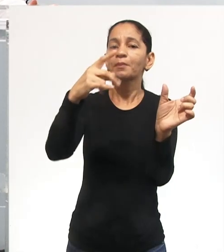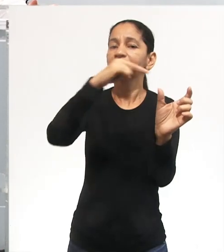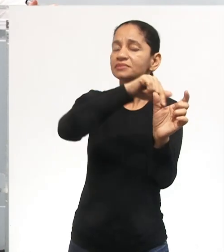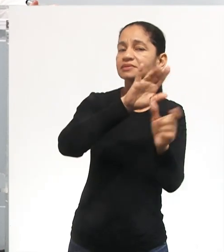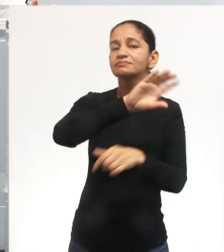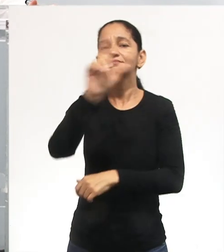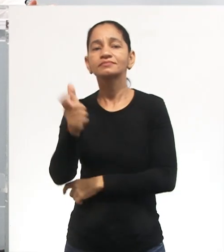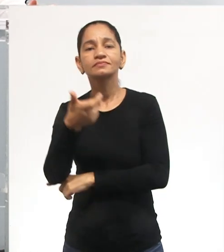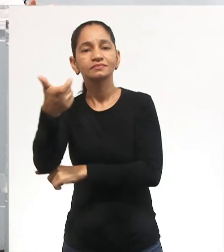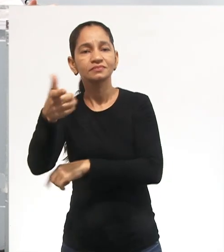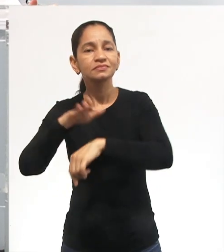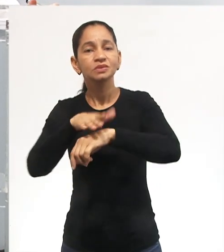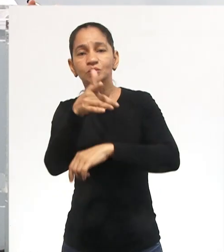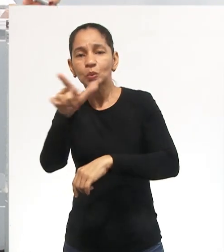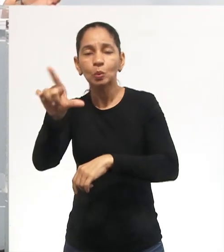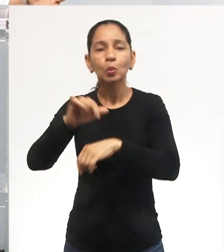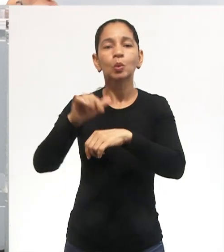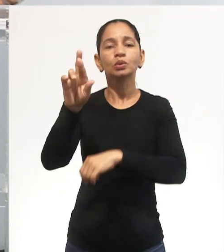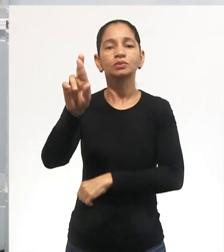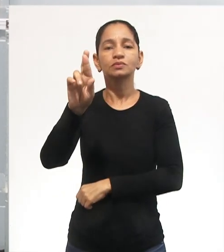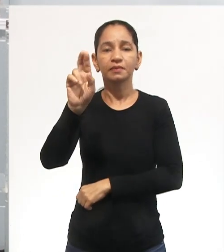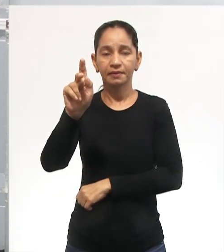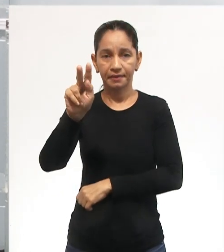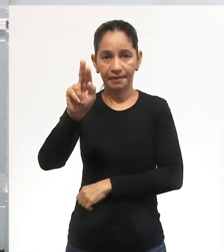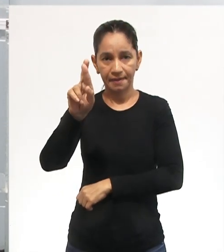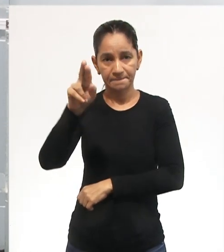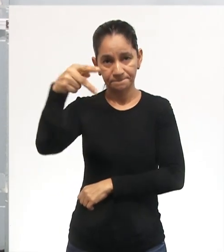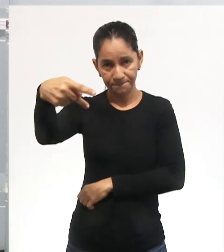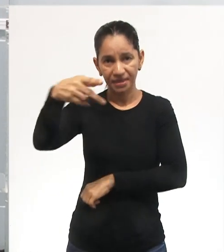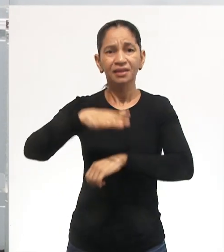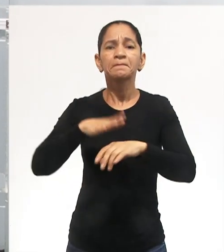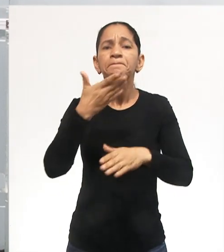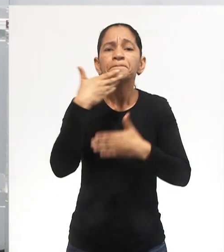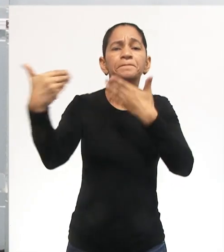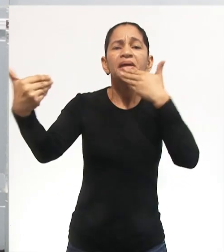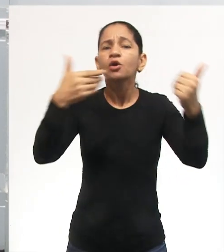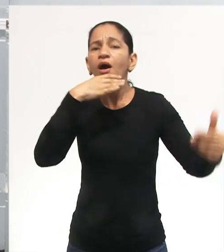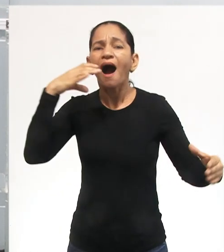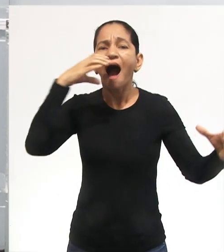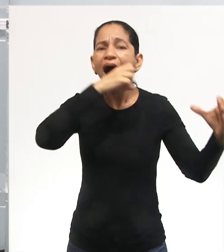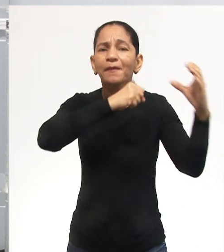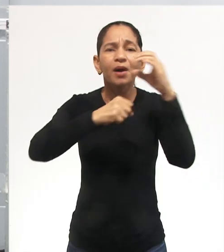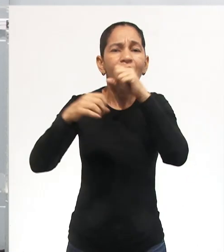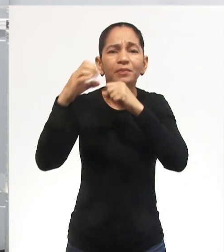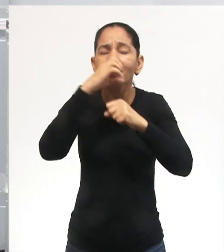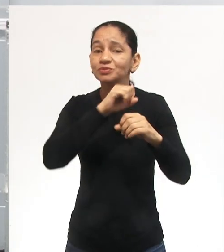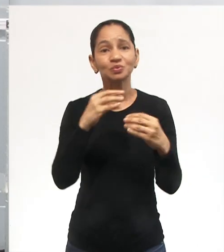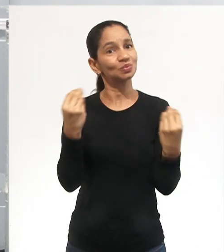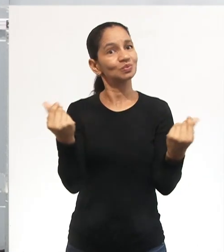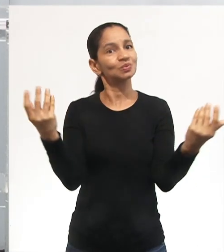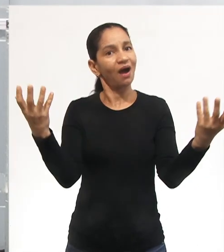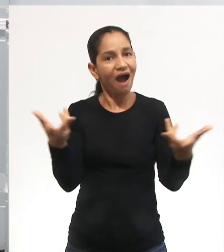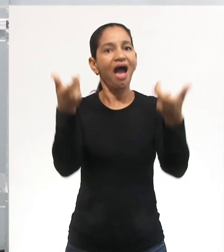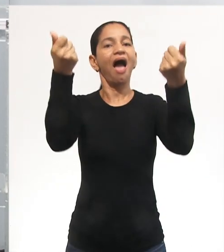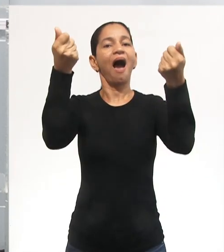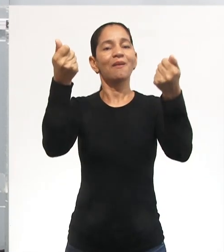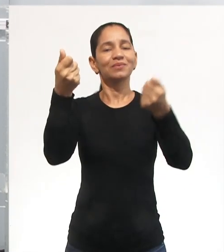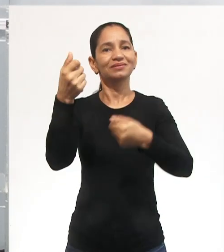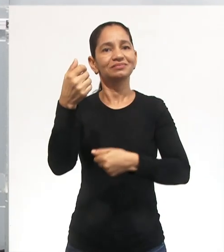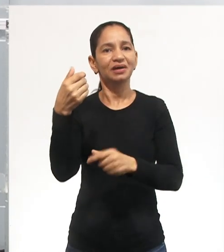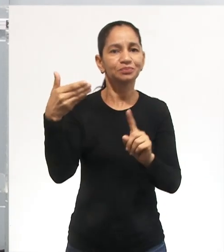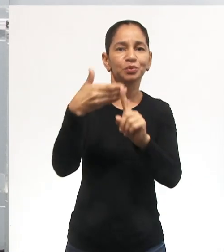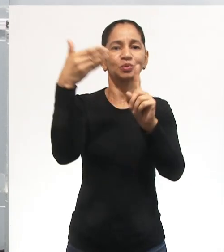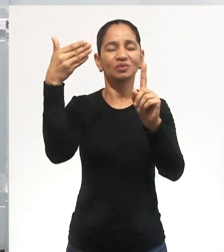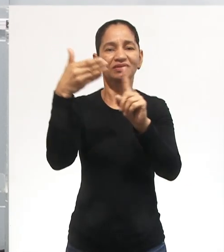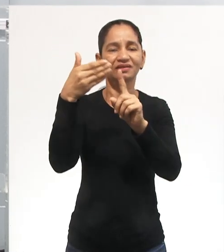ERP, nós falamos de como que o sistema melhora, automatiza, organiza os processos dentro,